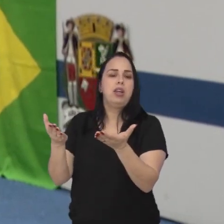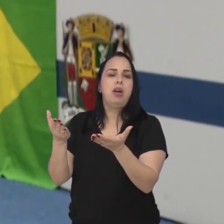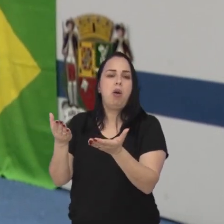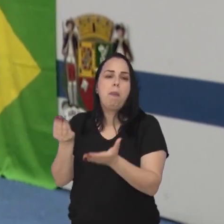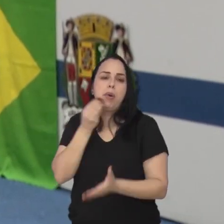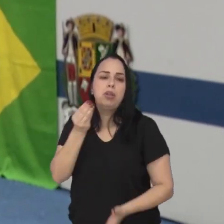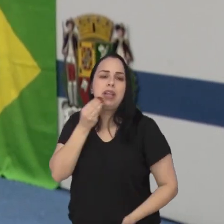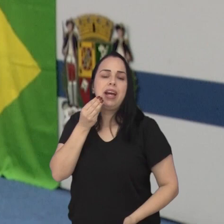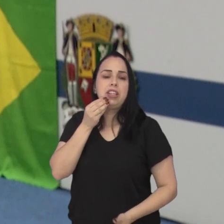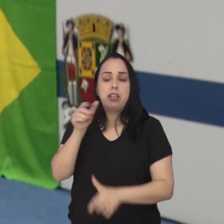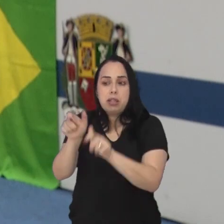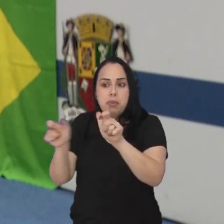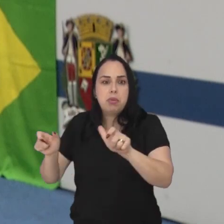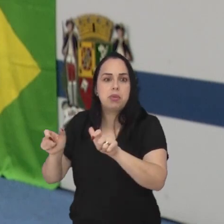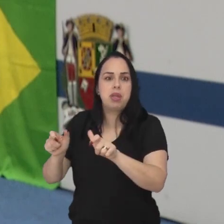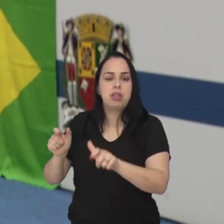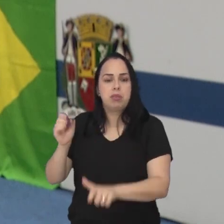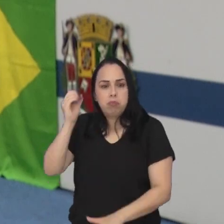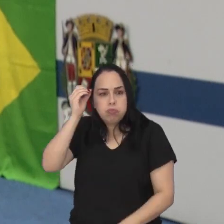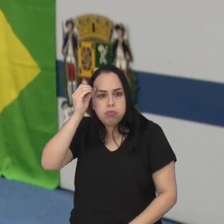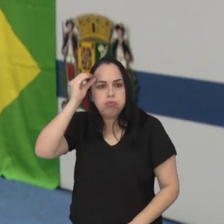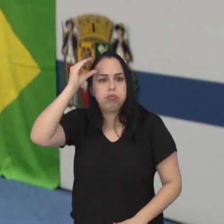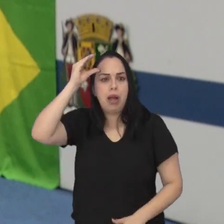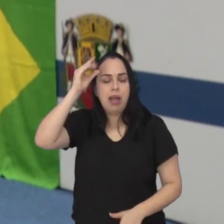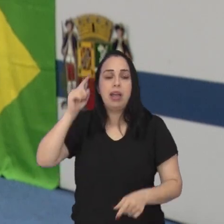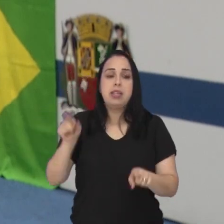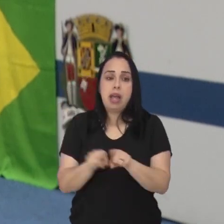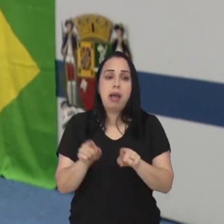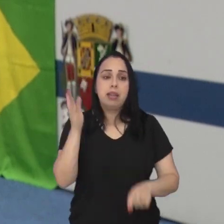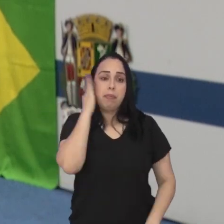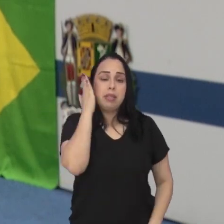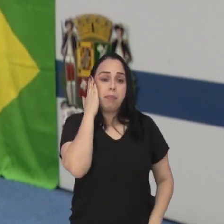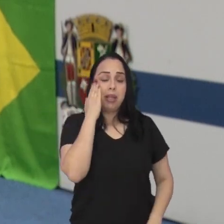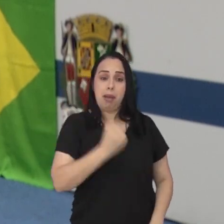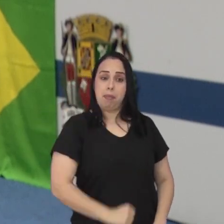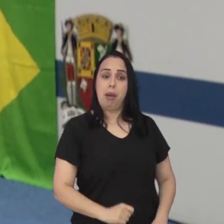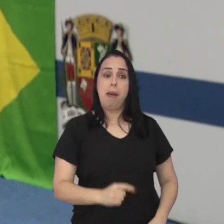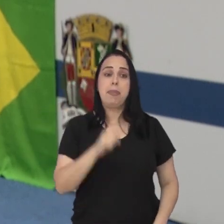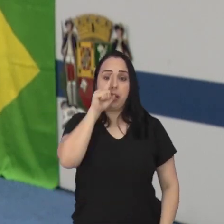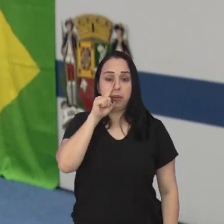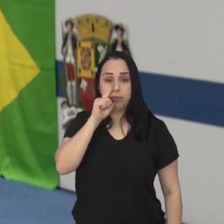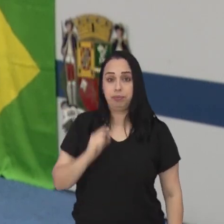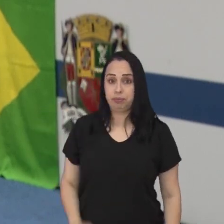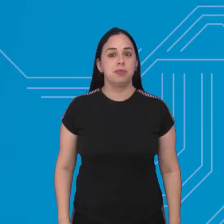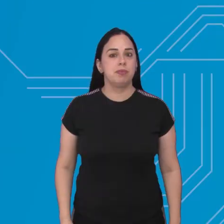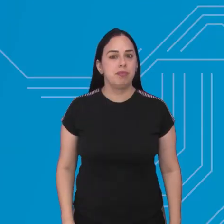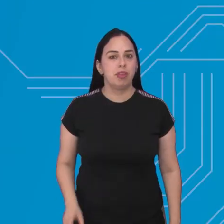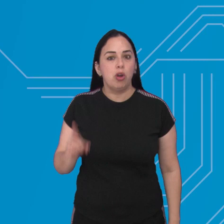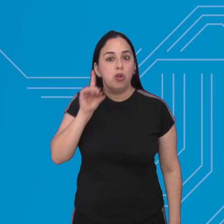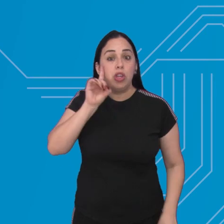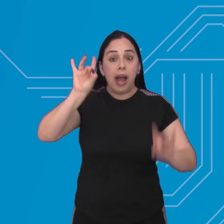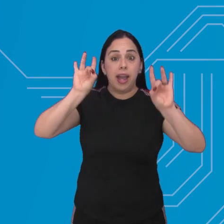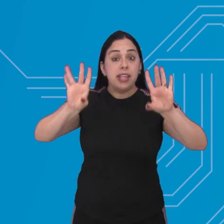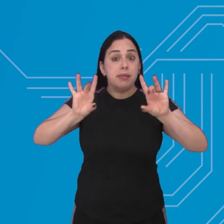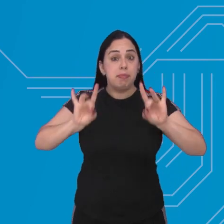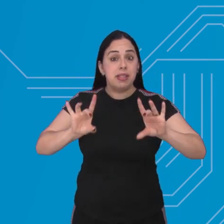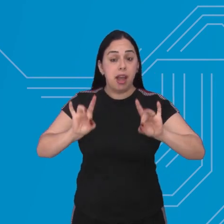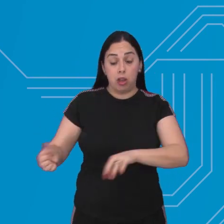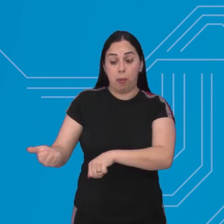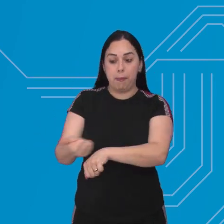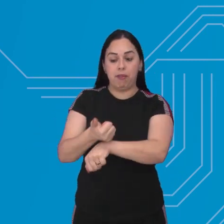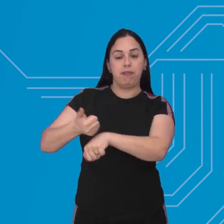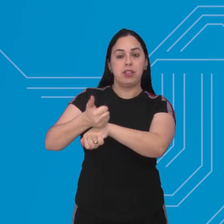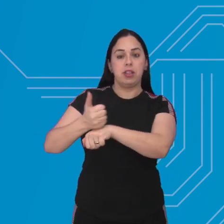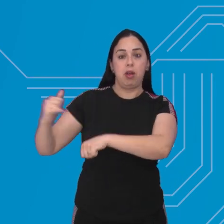das pessoas sustentar, criar sua família e educação e levar o conhecimento dos riscos do aborto. E o Dia do Aviador